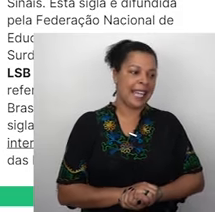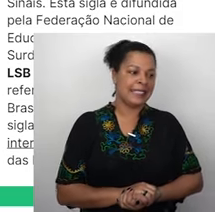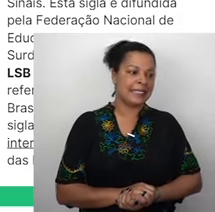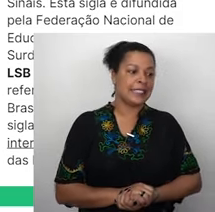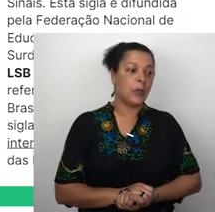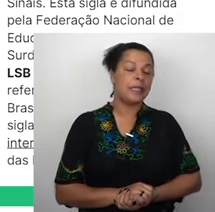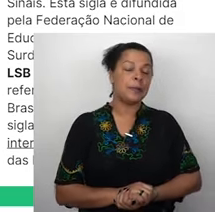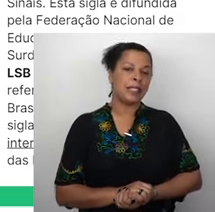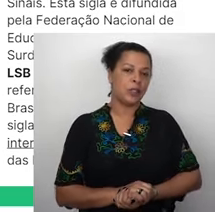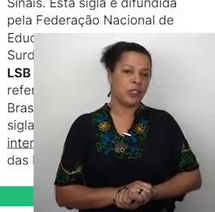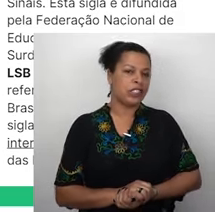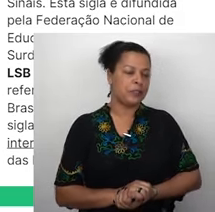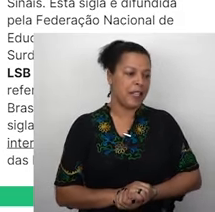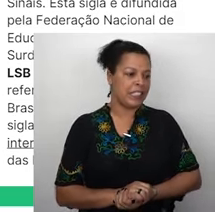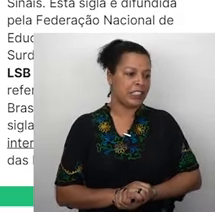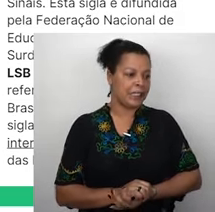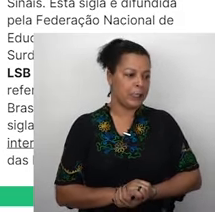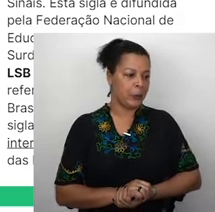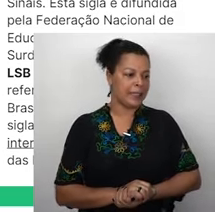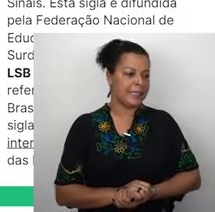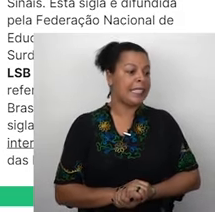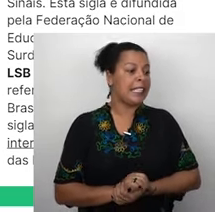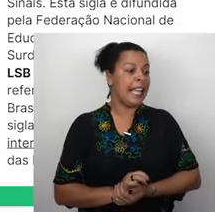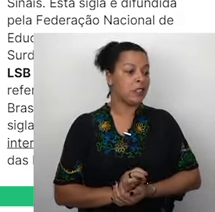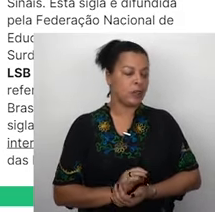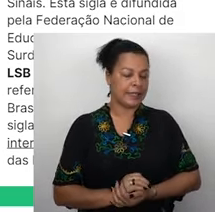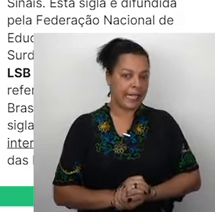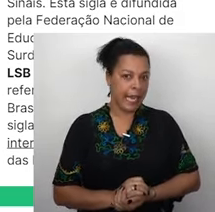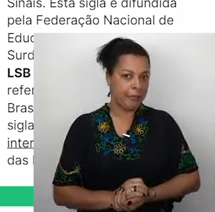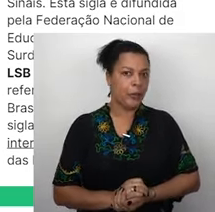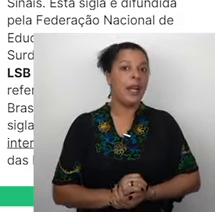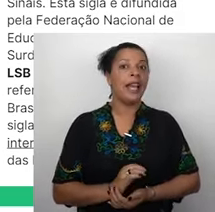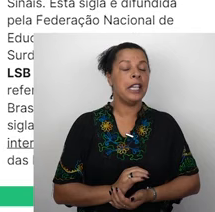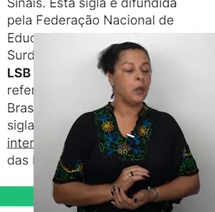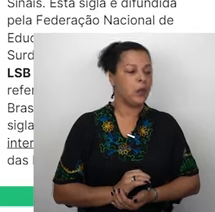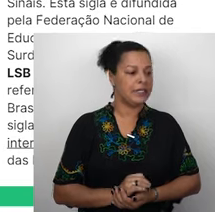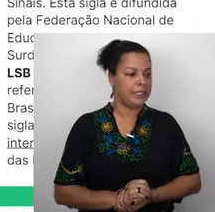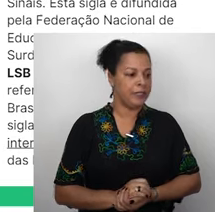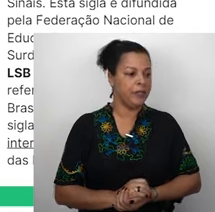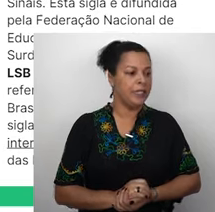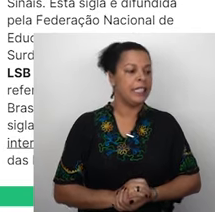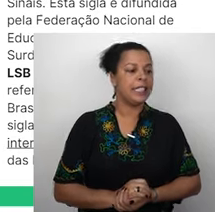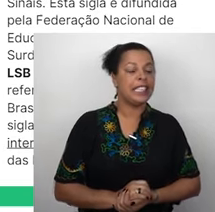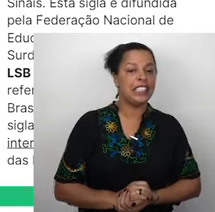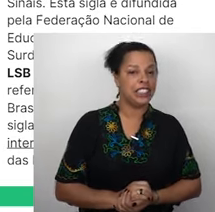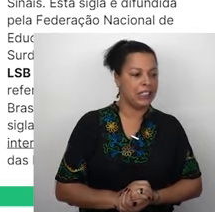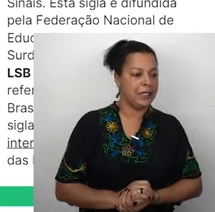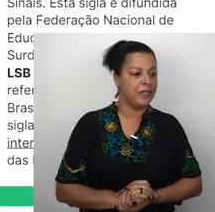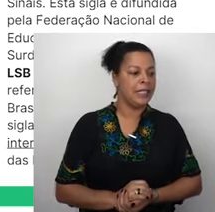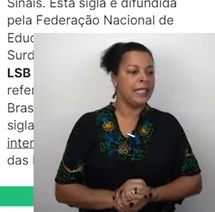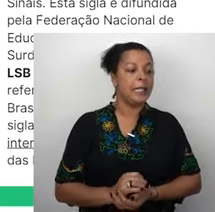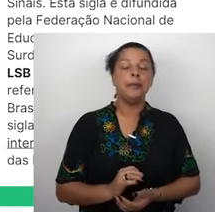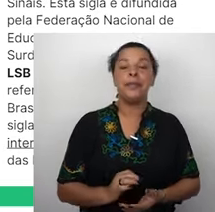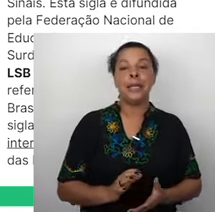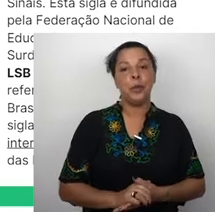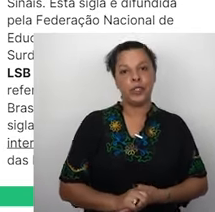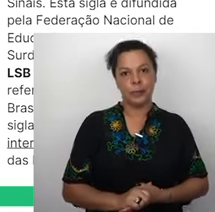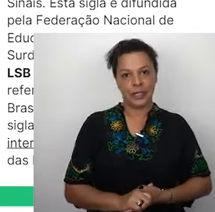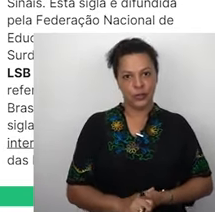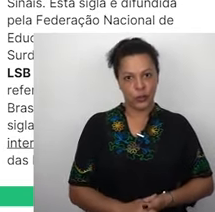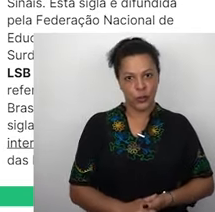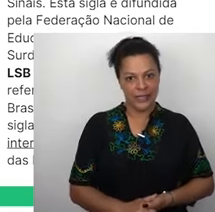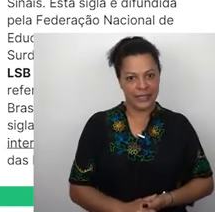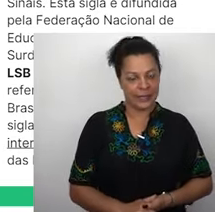ou sinais são expressões de diferentes línguas. É sociável, recursiva, criativa e